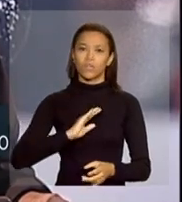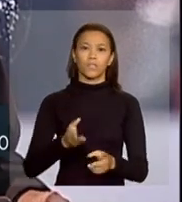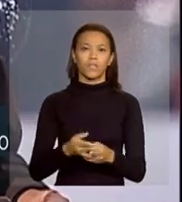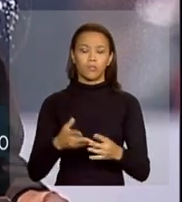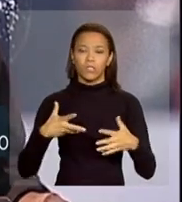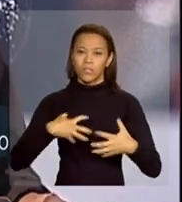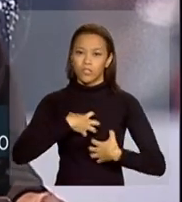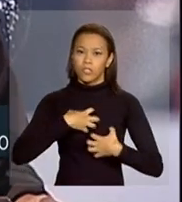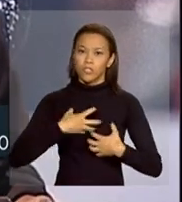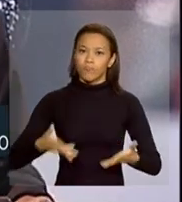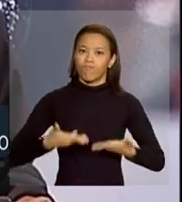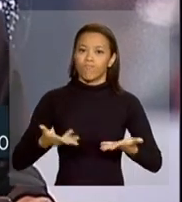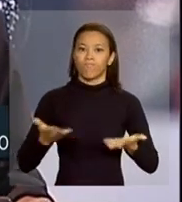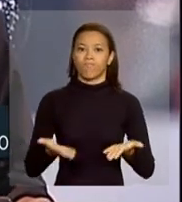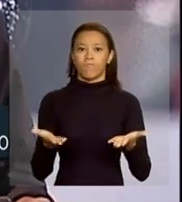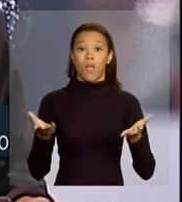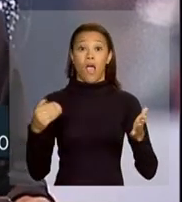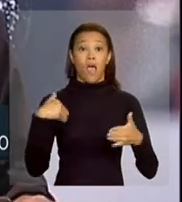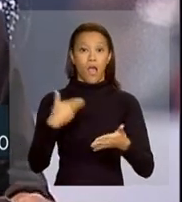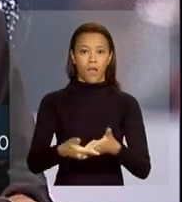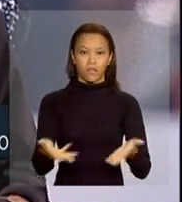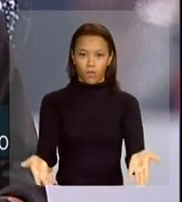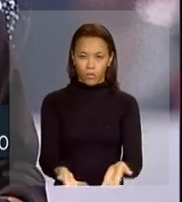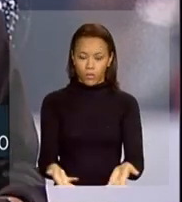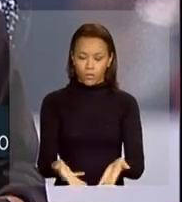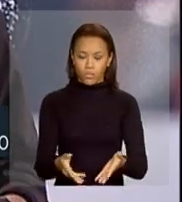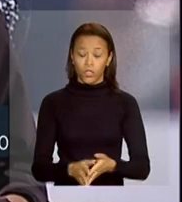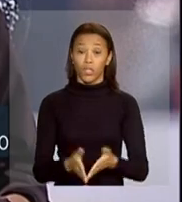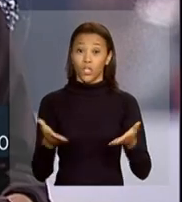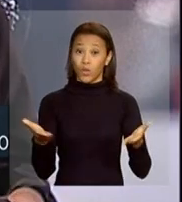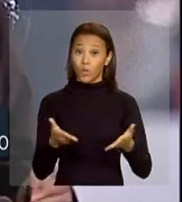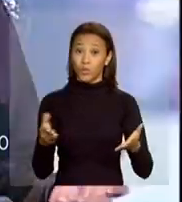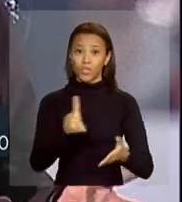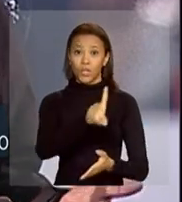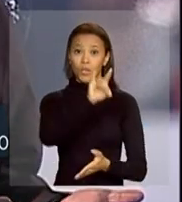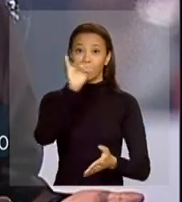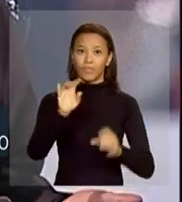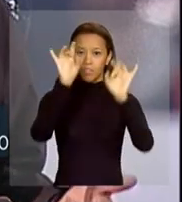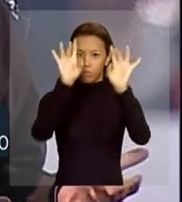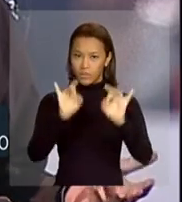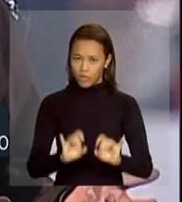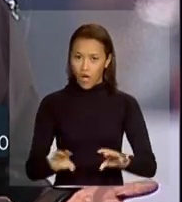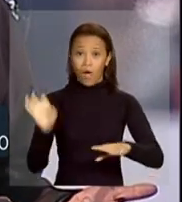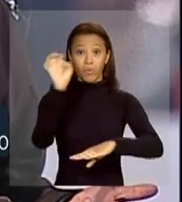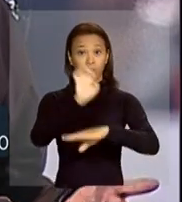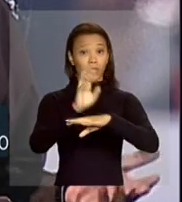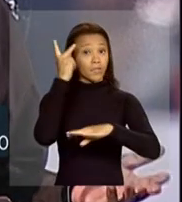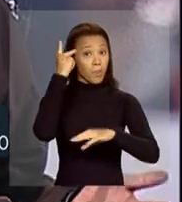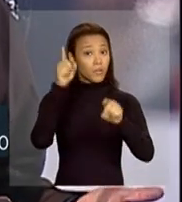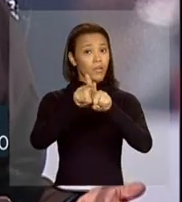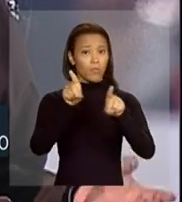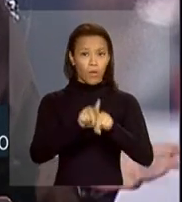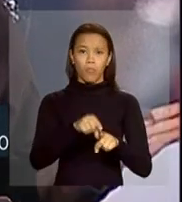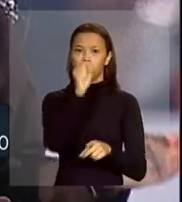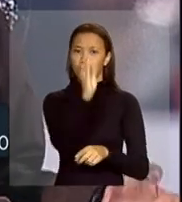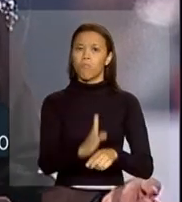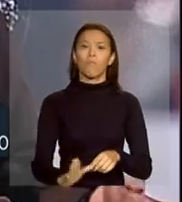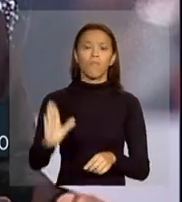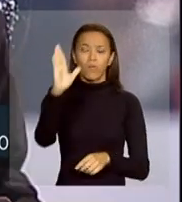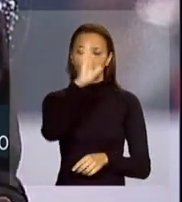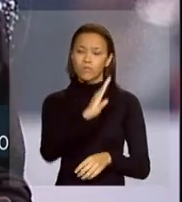nos motiva até hoje ah e hoje é um grande dia para São Paulo e para o Brasil também